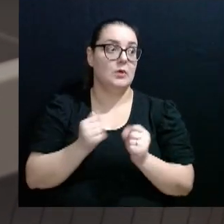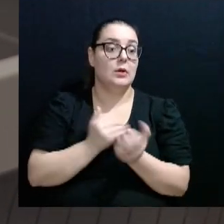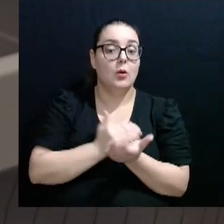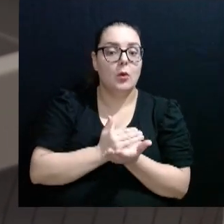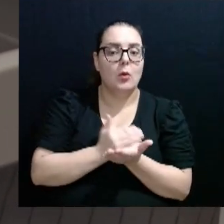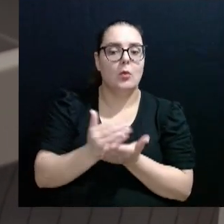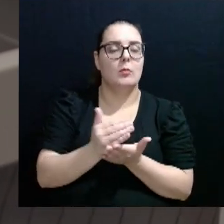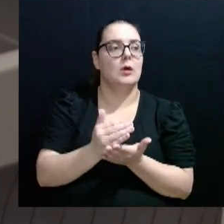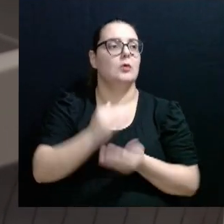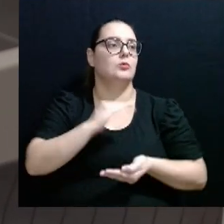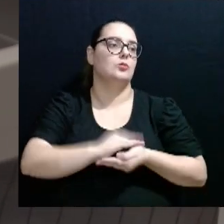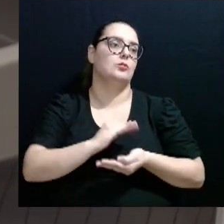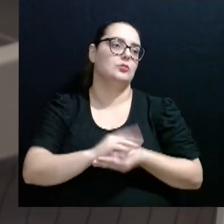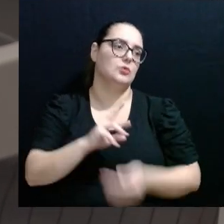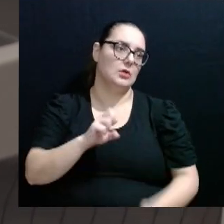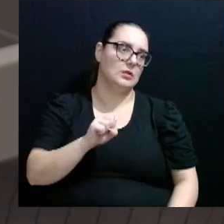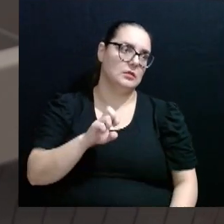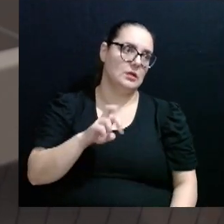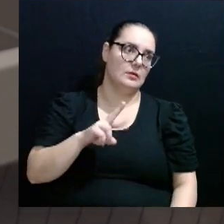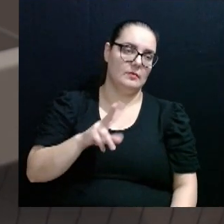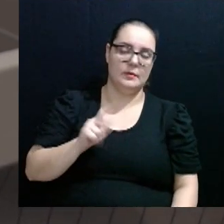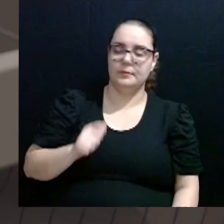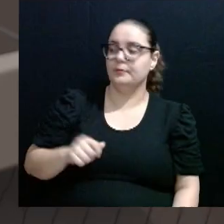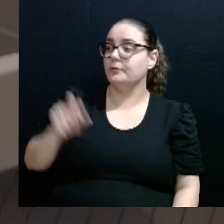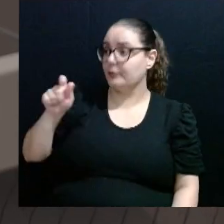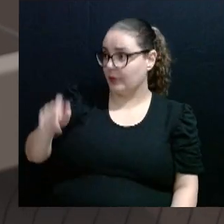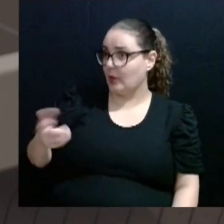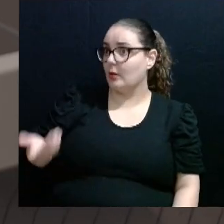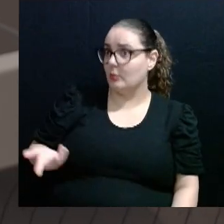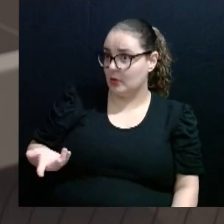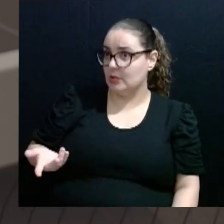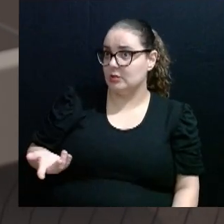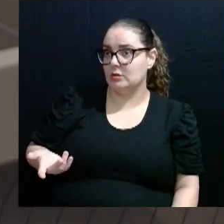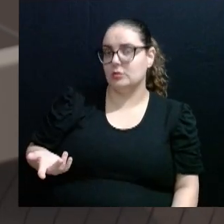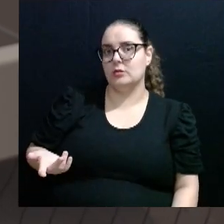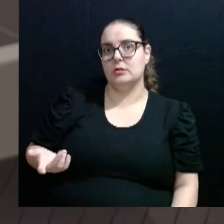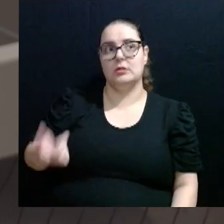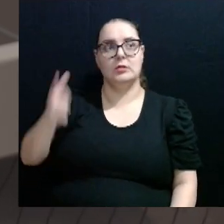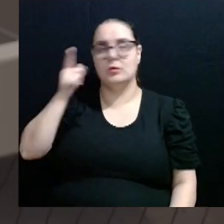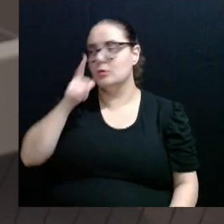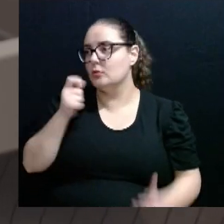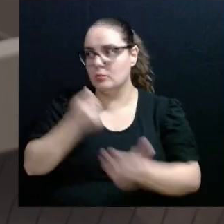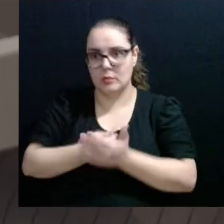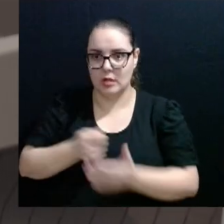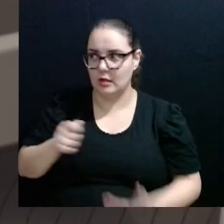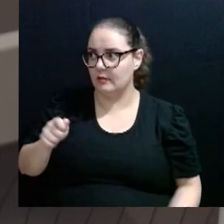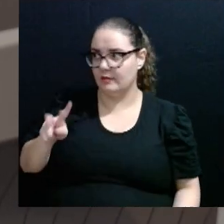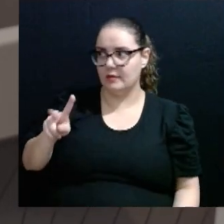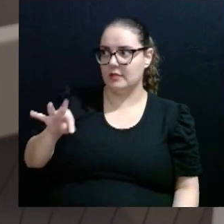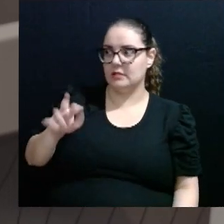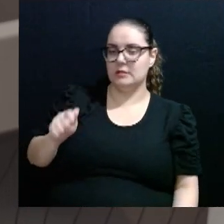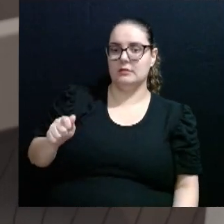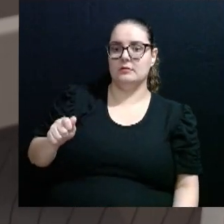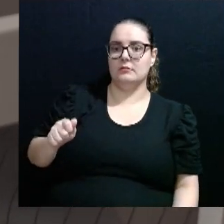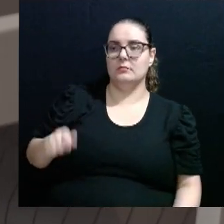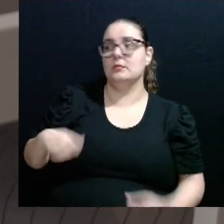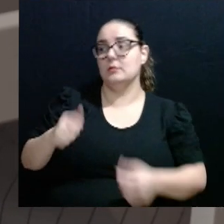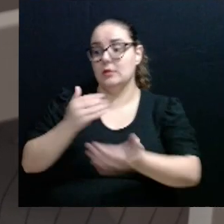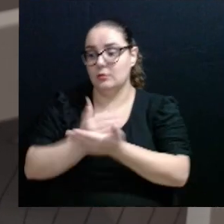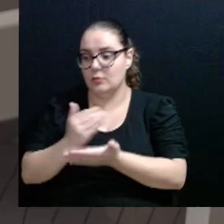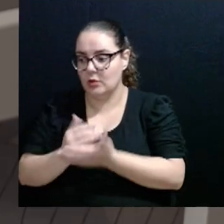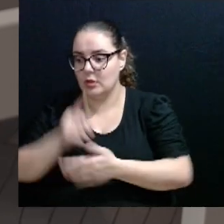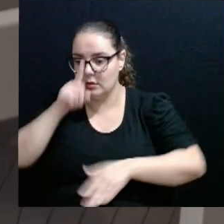de reserva. E a pessoa, né, o pessoal que não consegue pagar à vista, vai ter que parcelar. Tomar cuidado